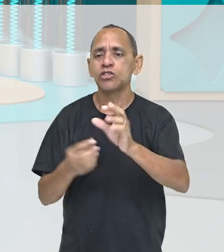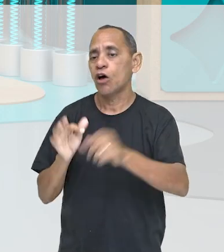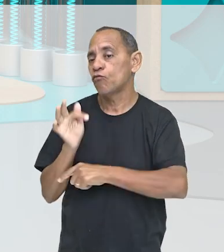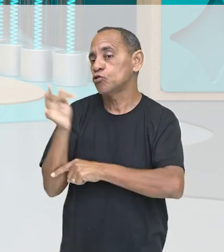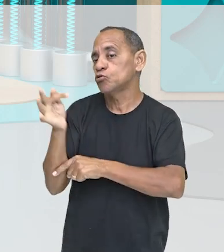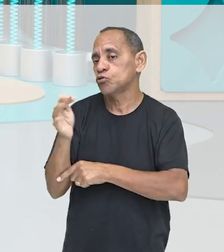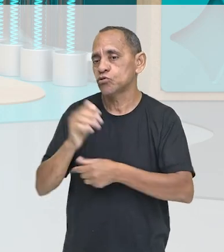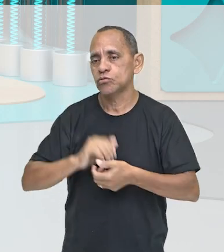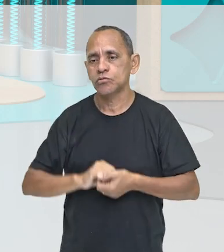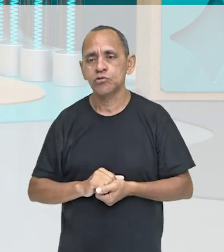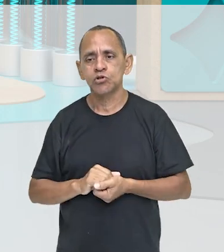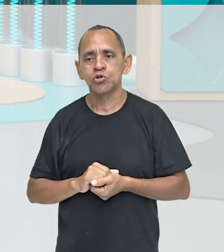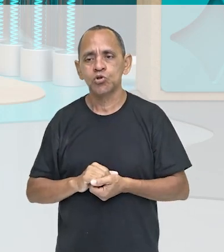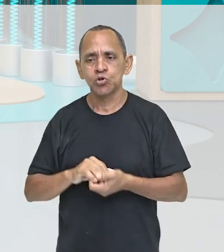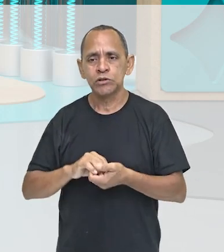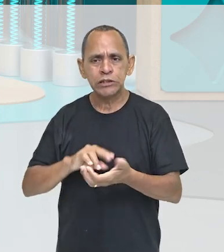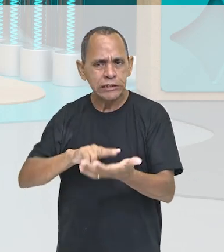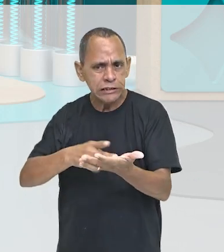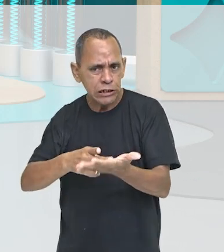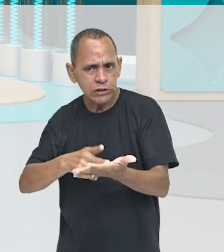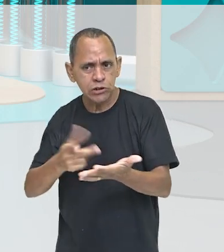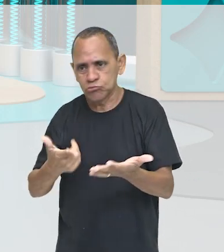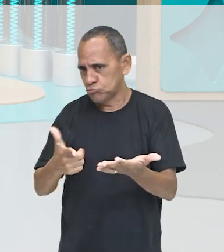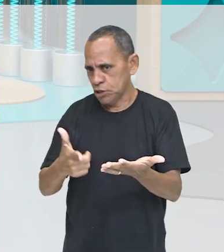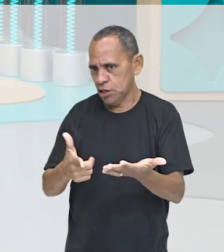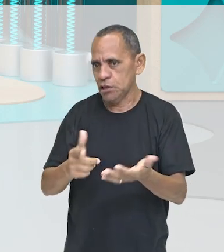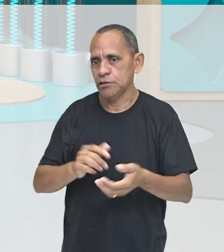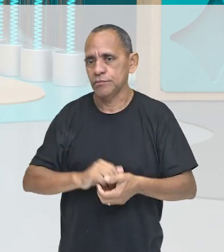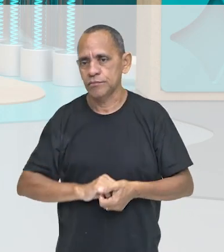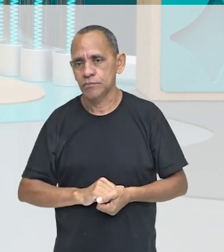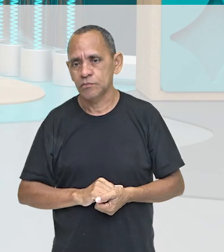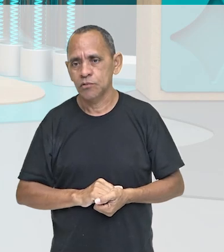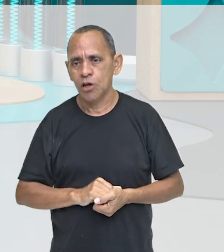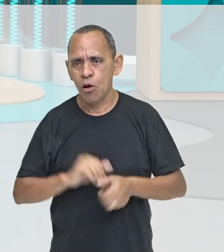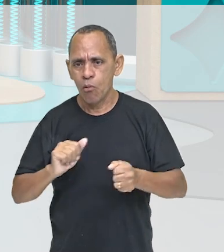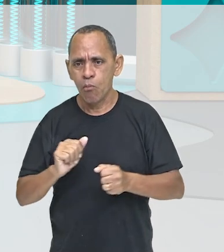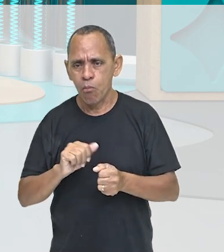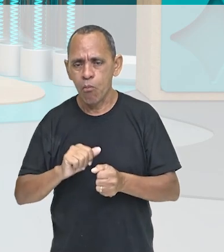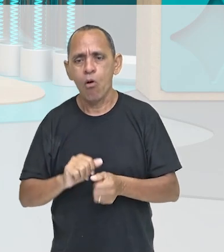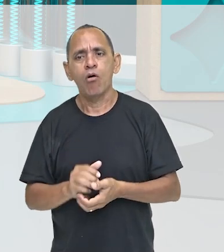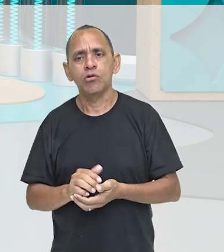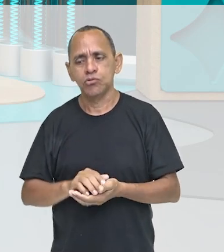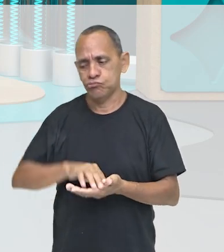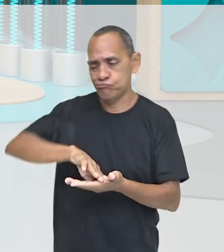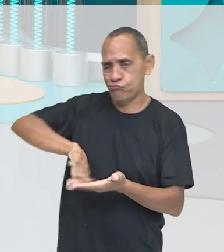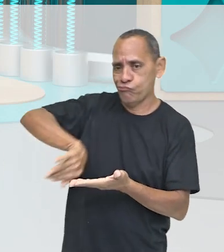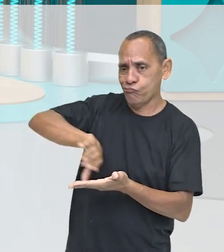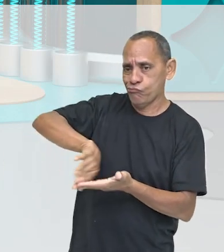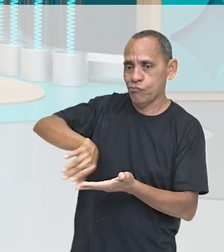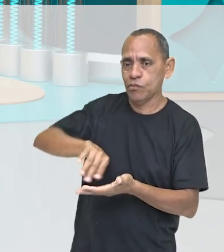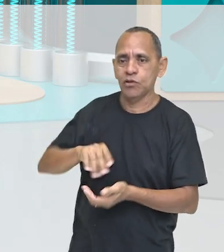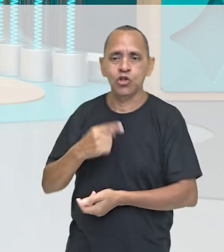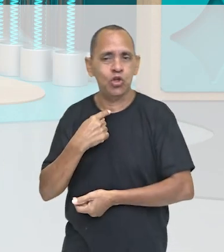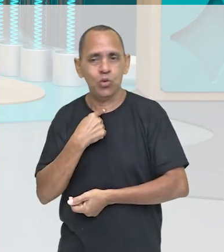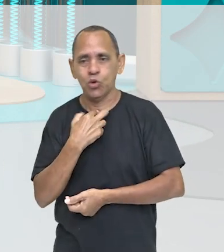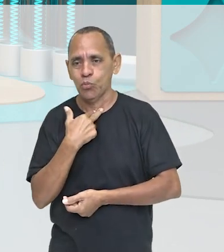tem, assim, gramaticalmente nenhum peso ali, né, na tradução, eu posso deixar de fora? Não, não pode. Ele